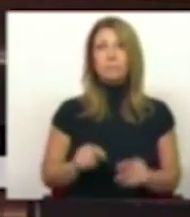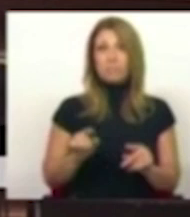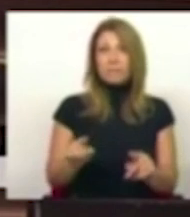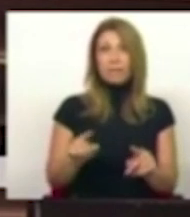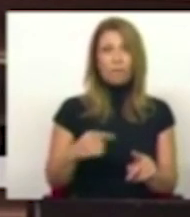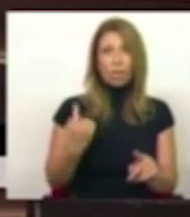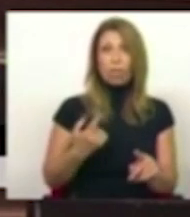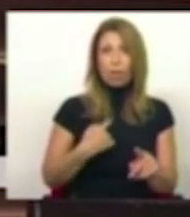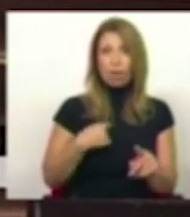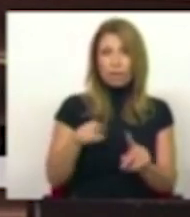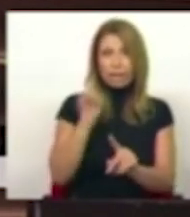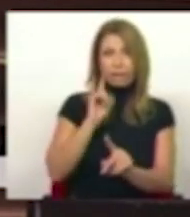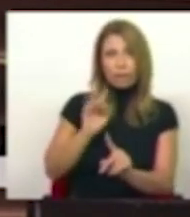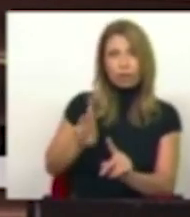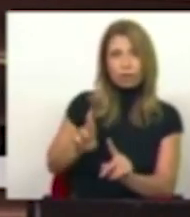éramos incapazes de